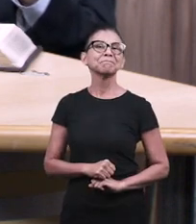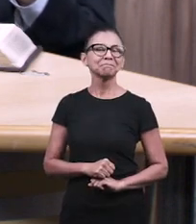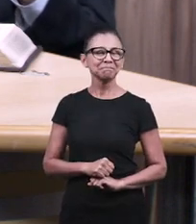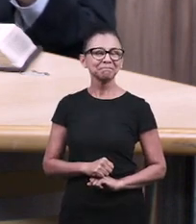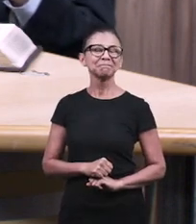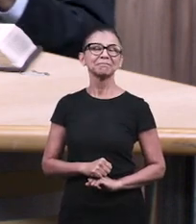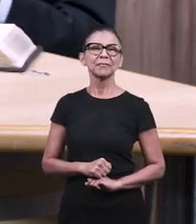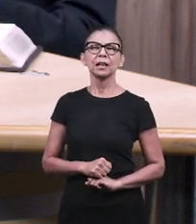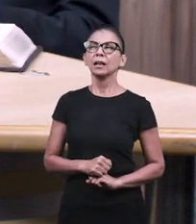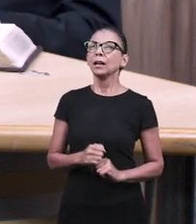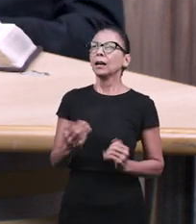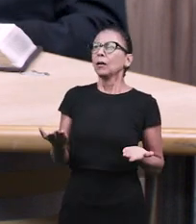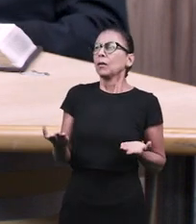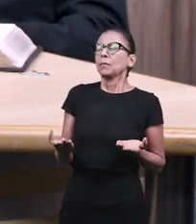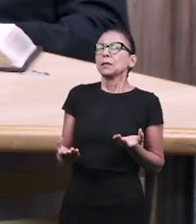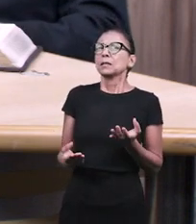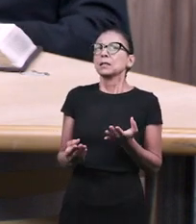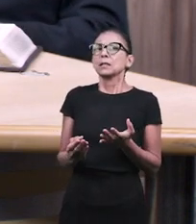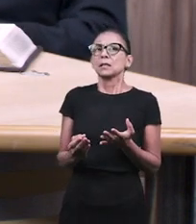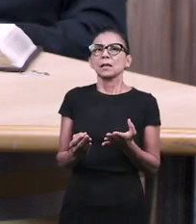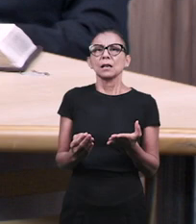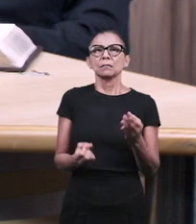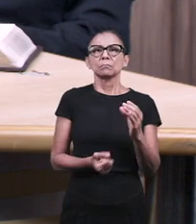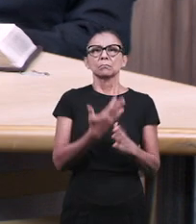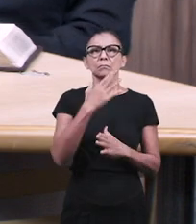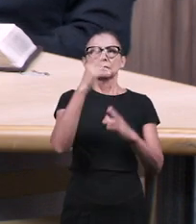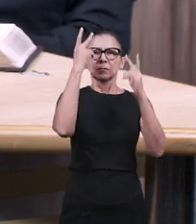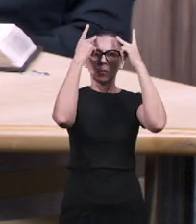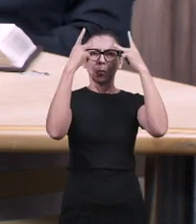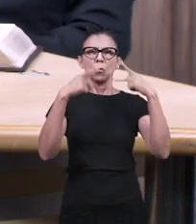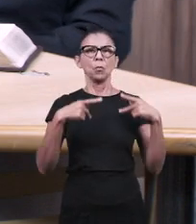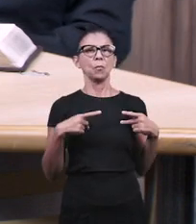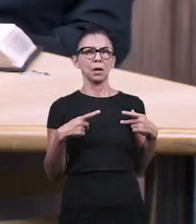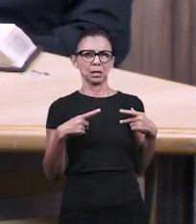Não é? Agora, e a obra do homem?